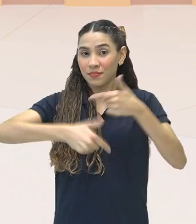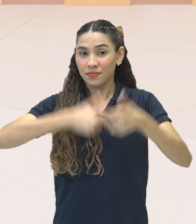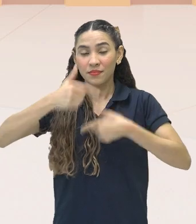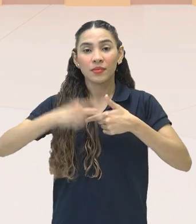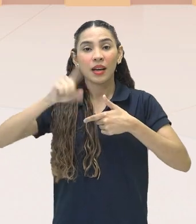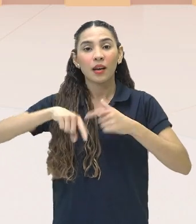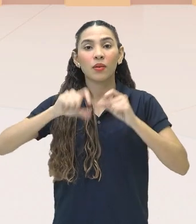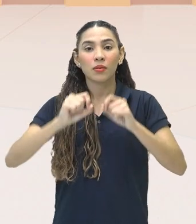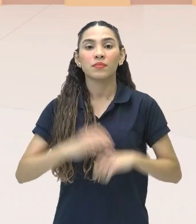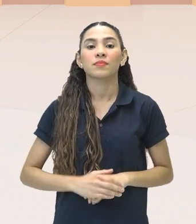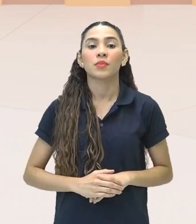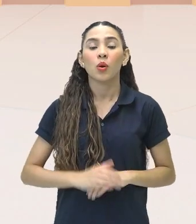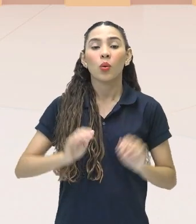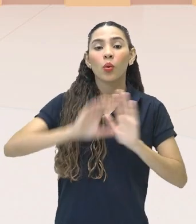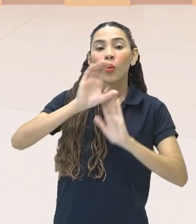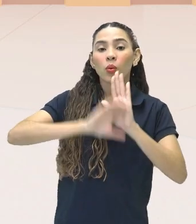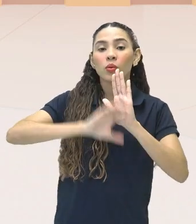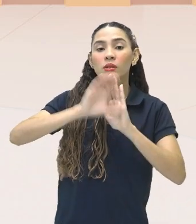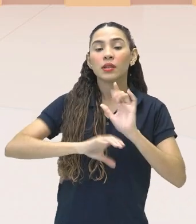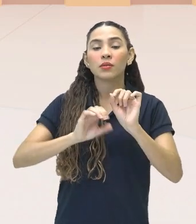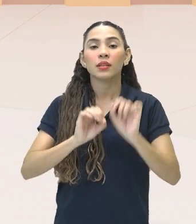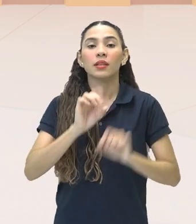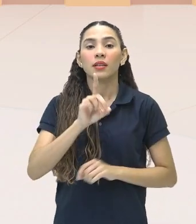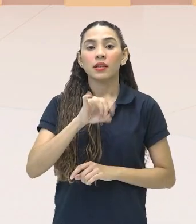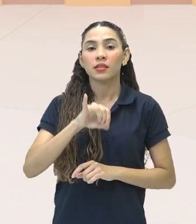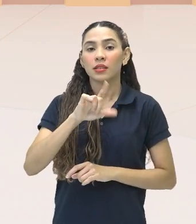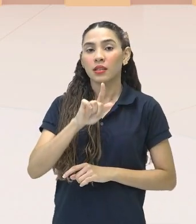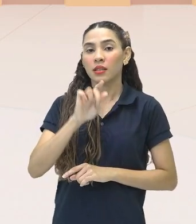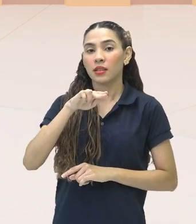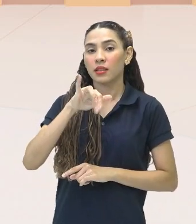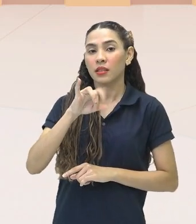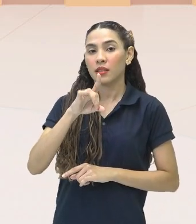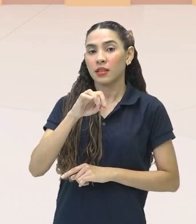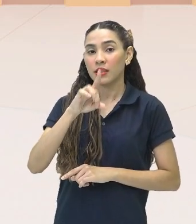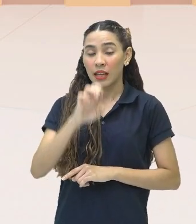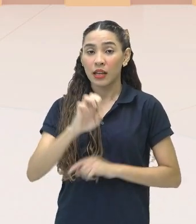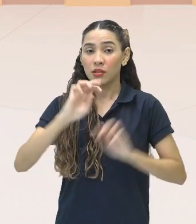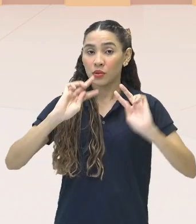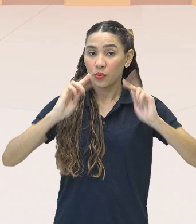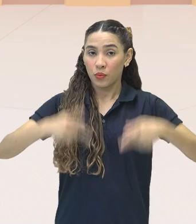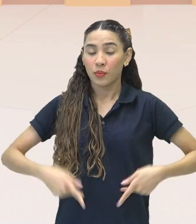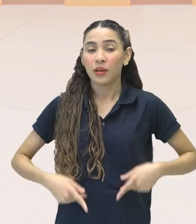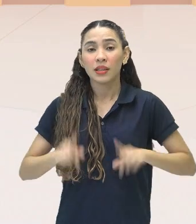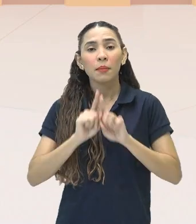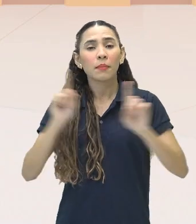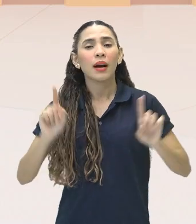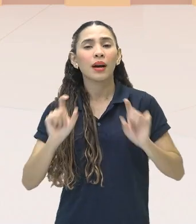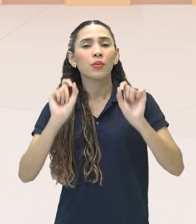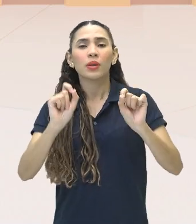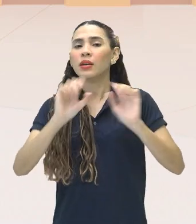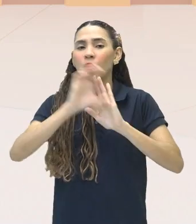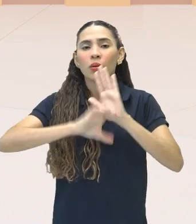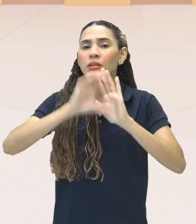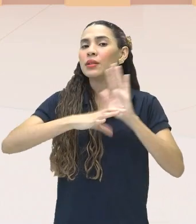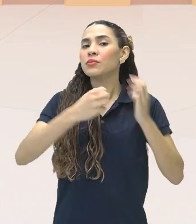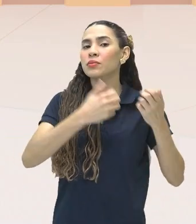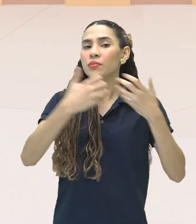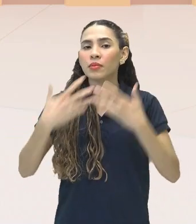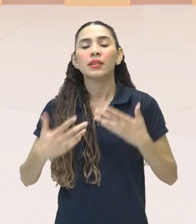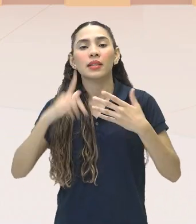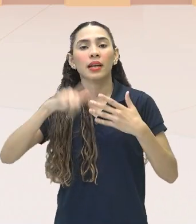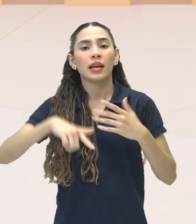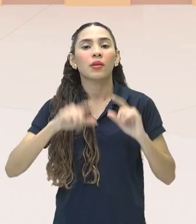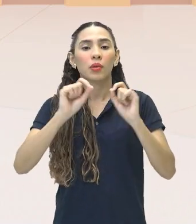do conceito de dignidade humana. E a ideia do conceito de dignidade humana, ele se